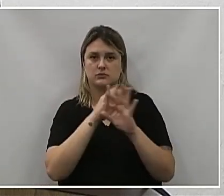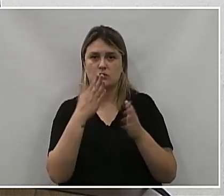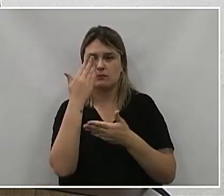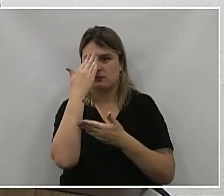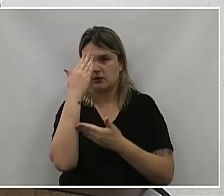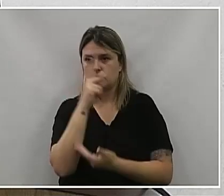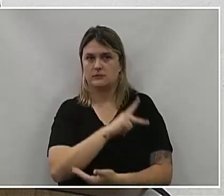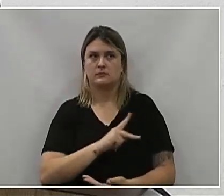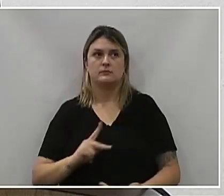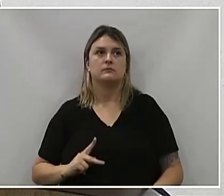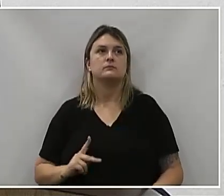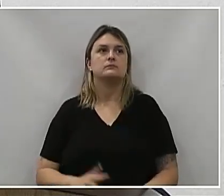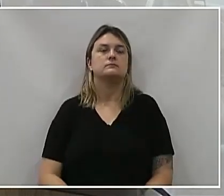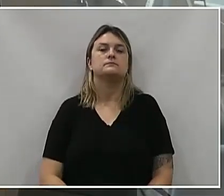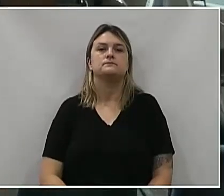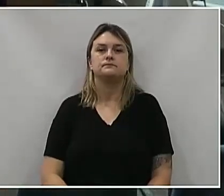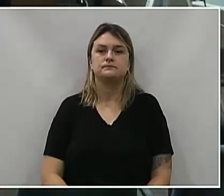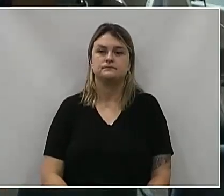presidente.